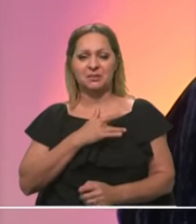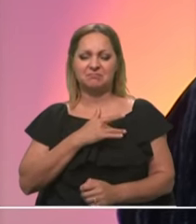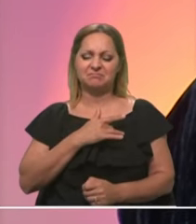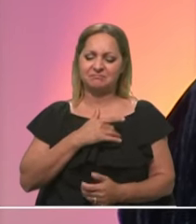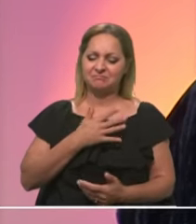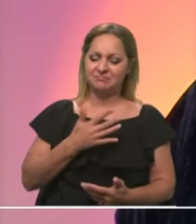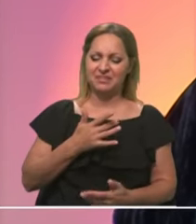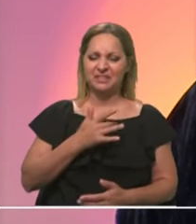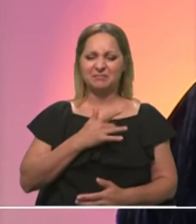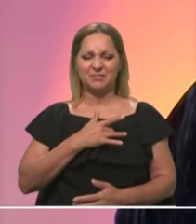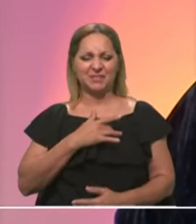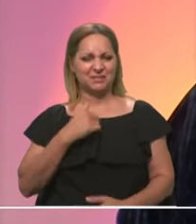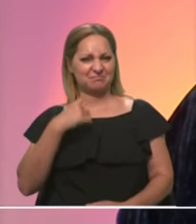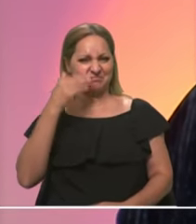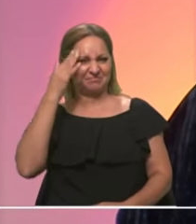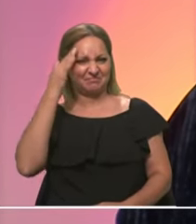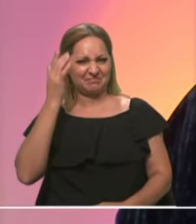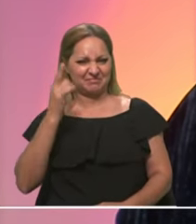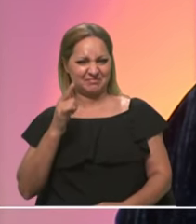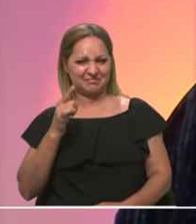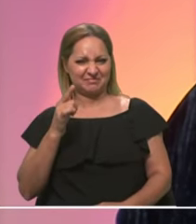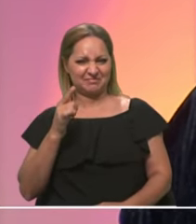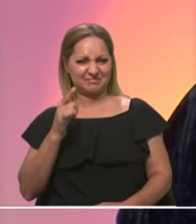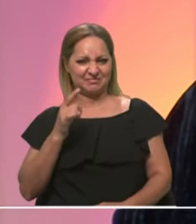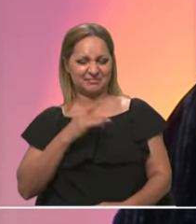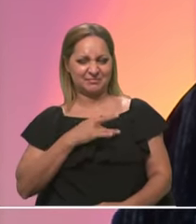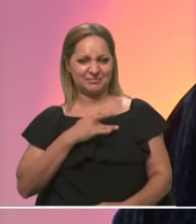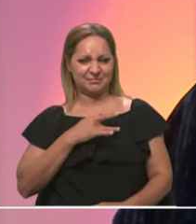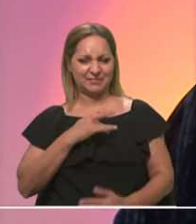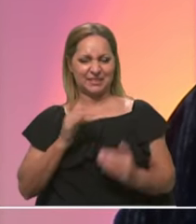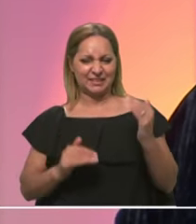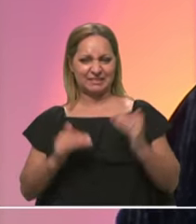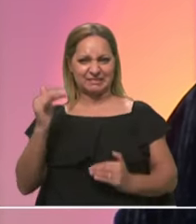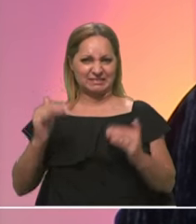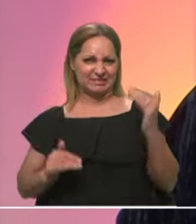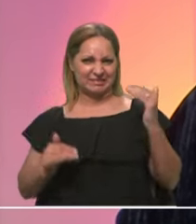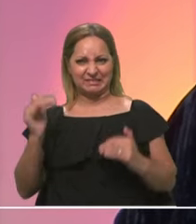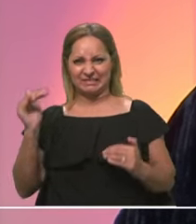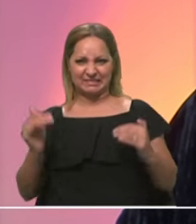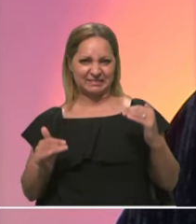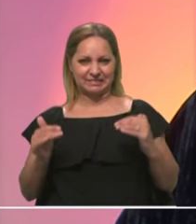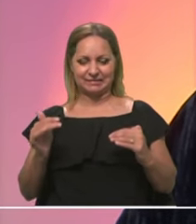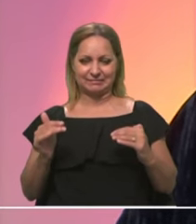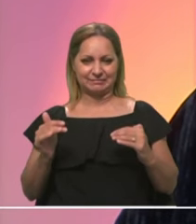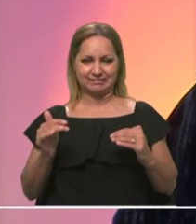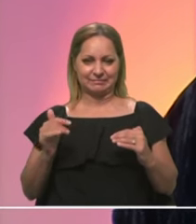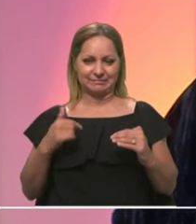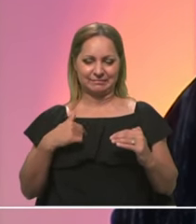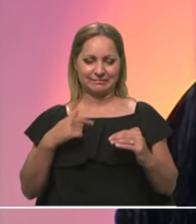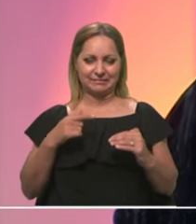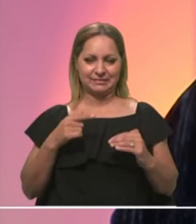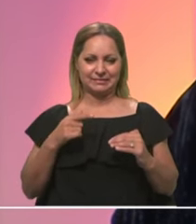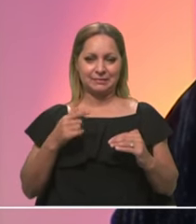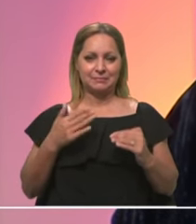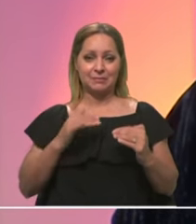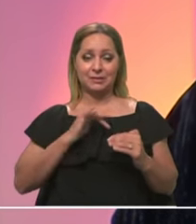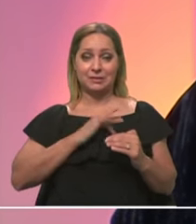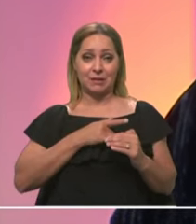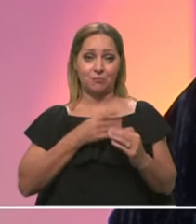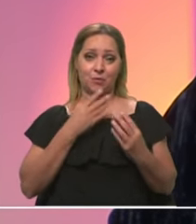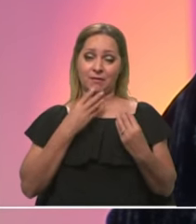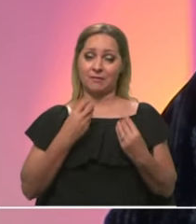apaixon não não diria acho que a apaixão é uma coisa muito descompensados adora acho que acho que sim mas o amor é uma coisa